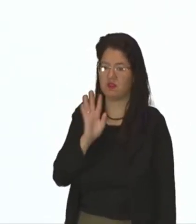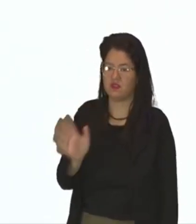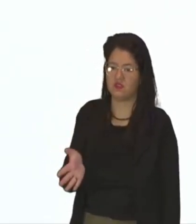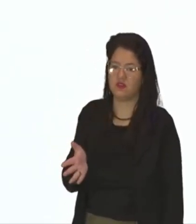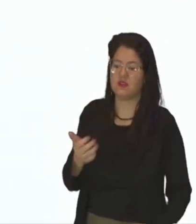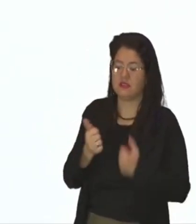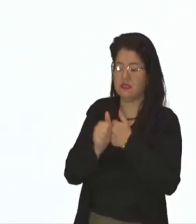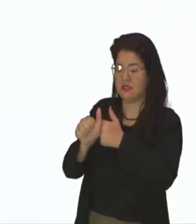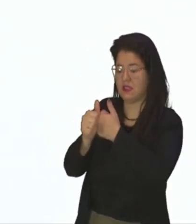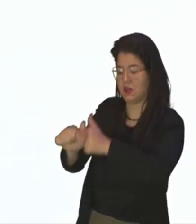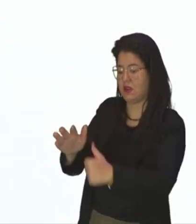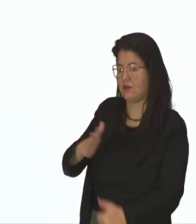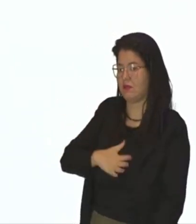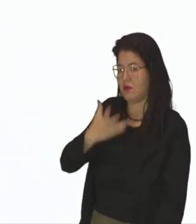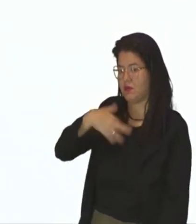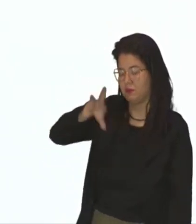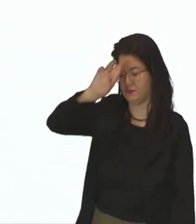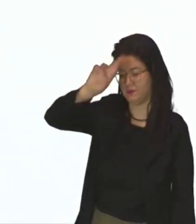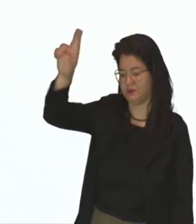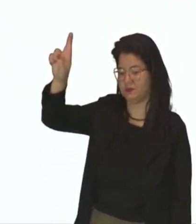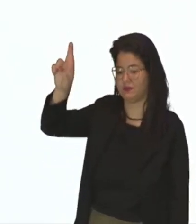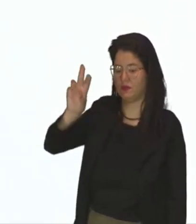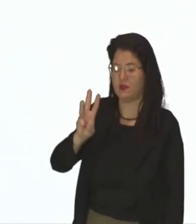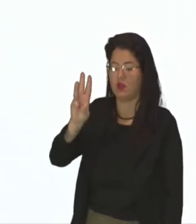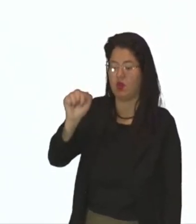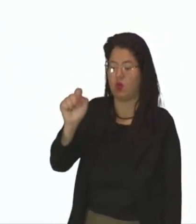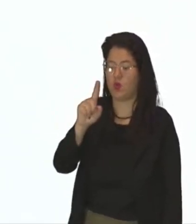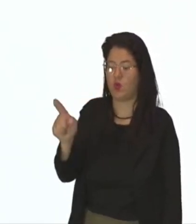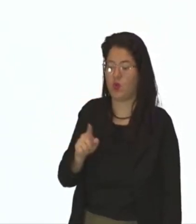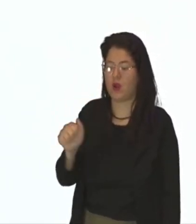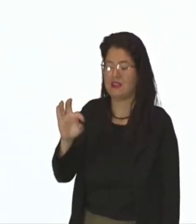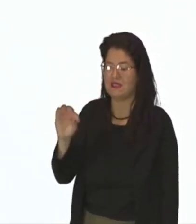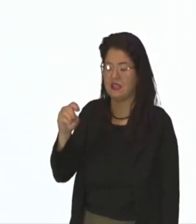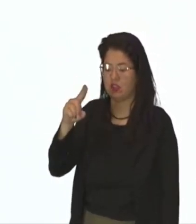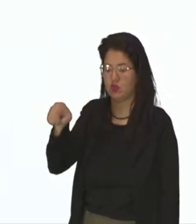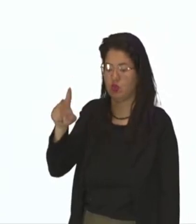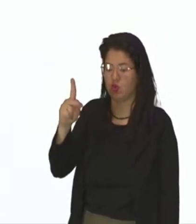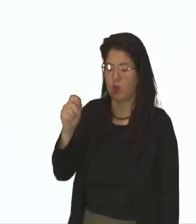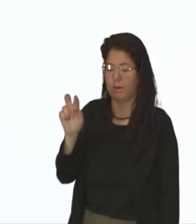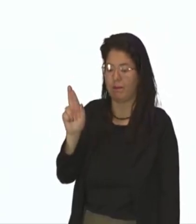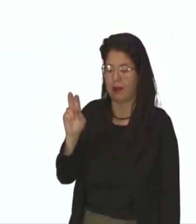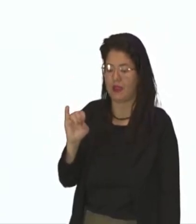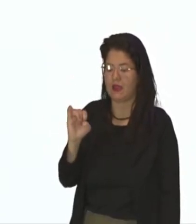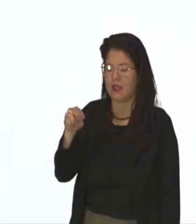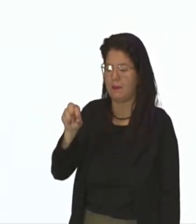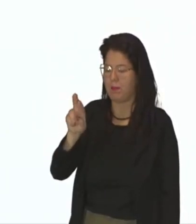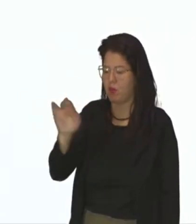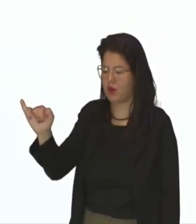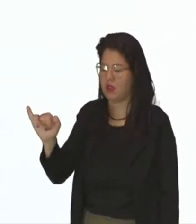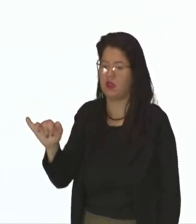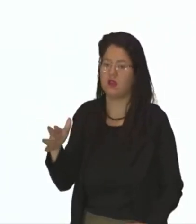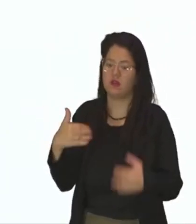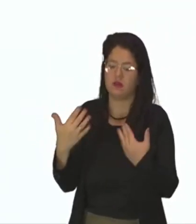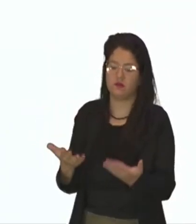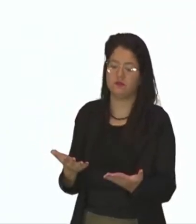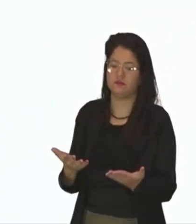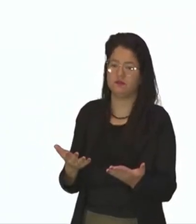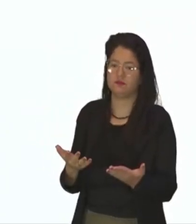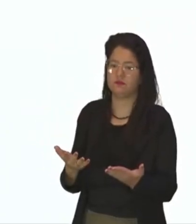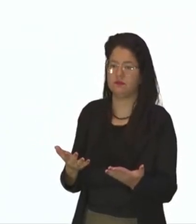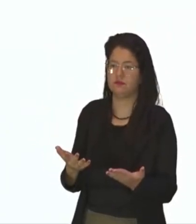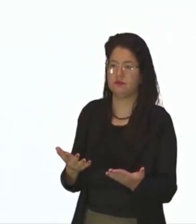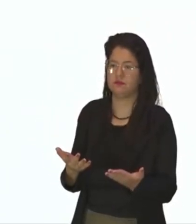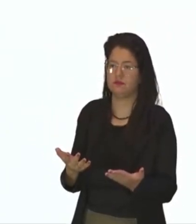né? Esse é o estribilho, né? Então, o azatô da Mansa-som, o azatô da Mansa-som. Tô no momon da